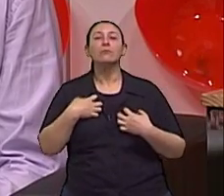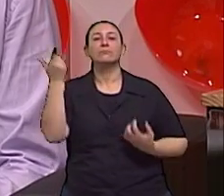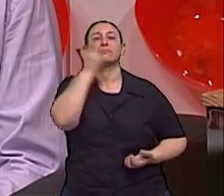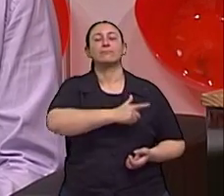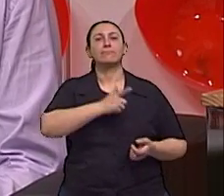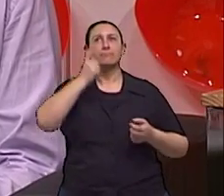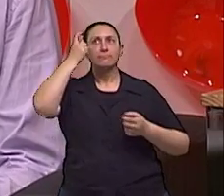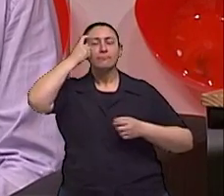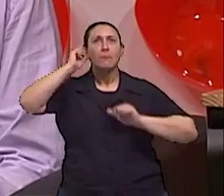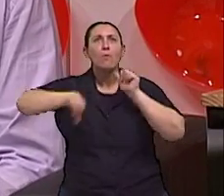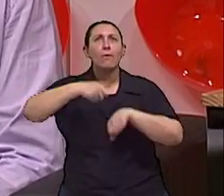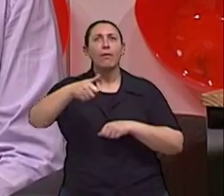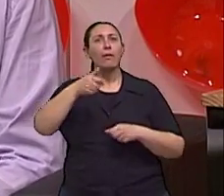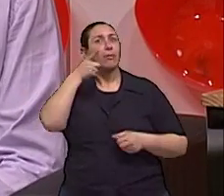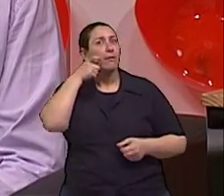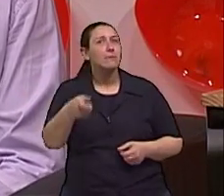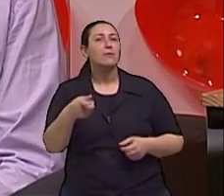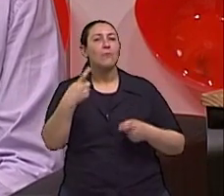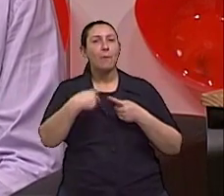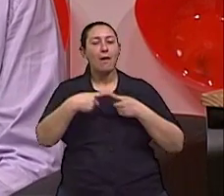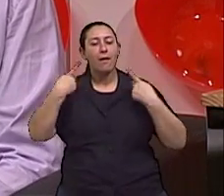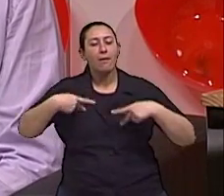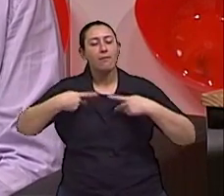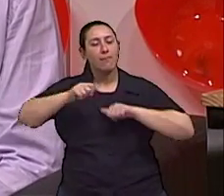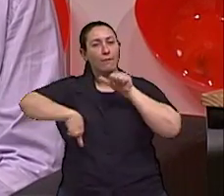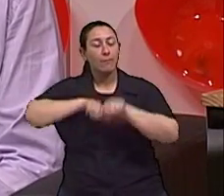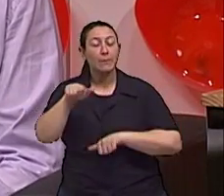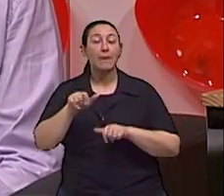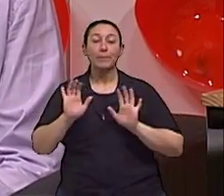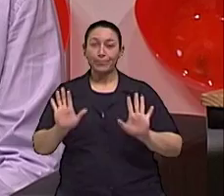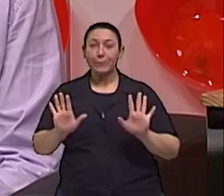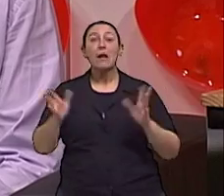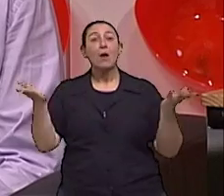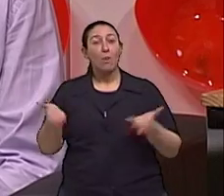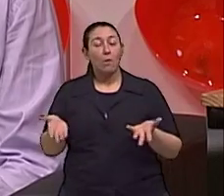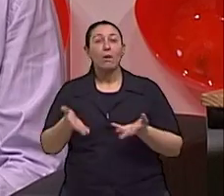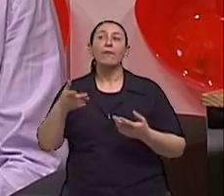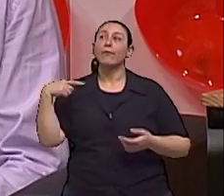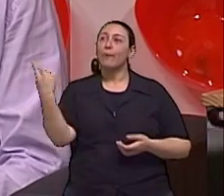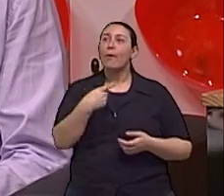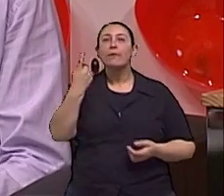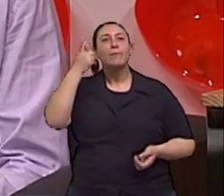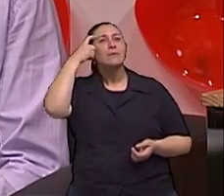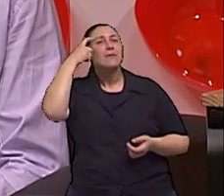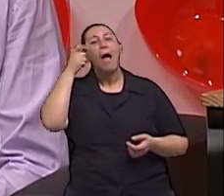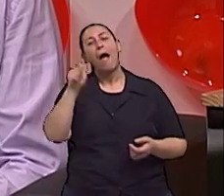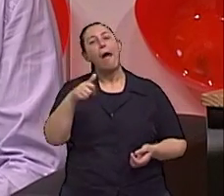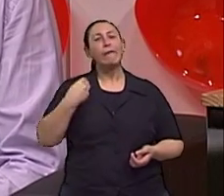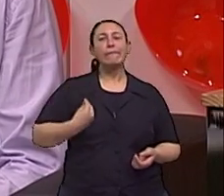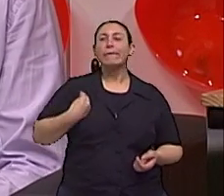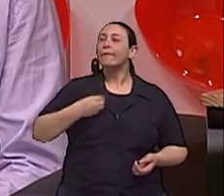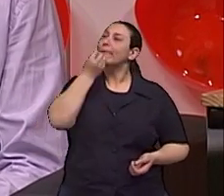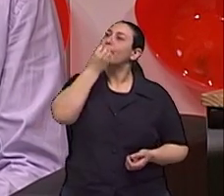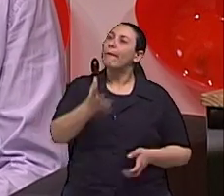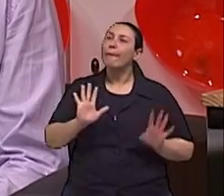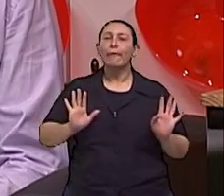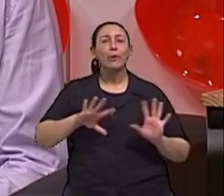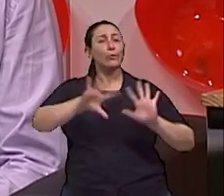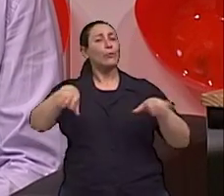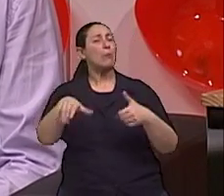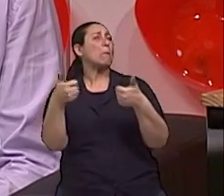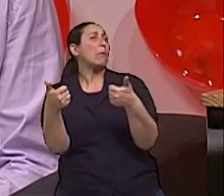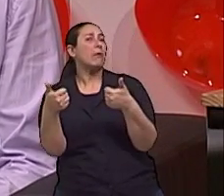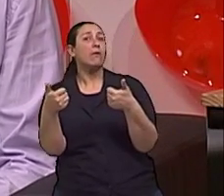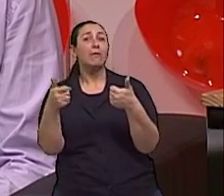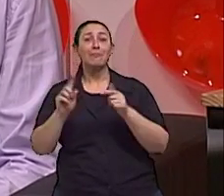possibilidade interessante de transformação. Enquanto nós estamos pensando que a vida está boa, que tudo está bem, via